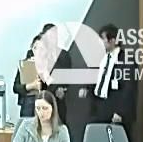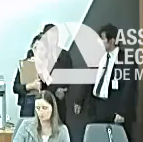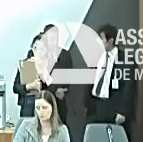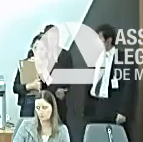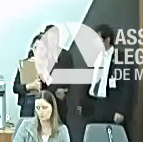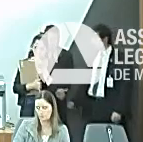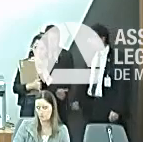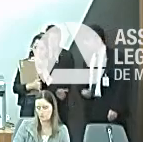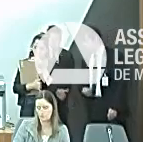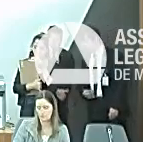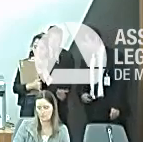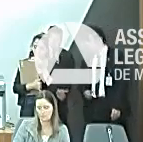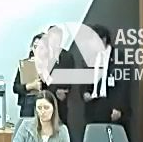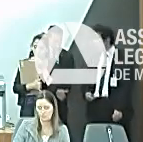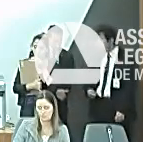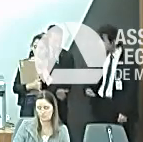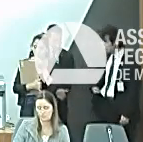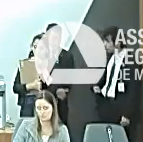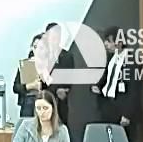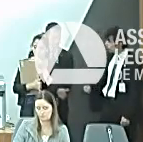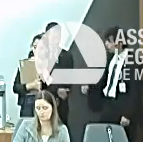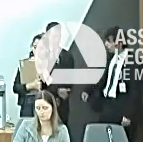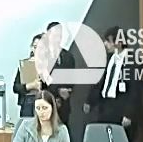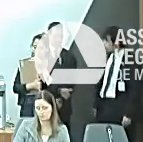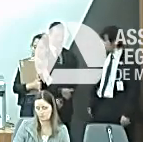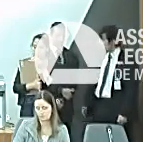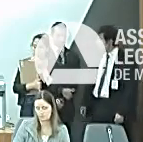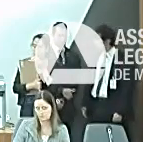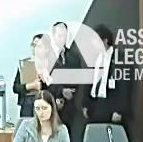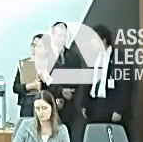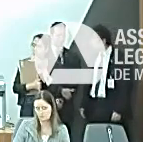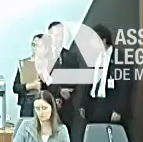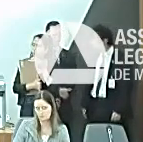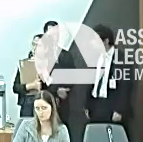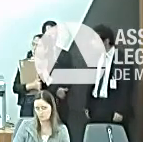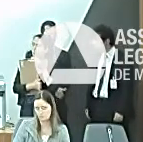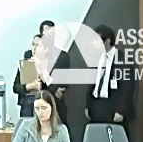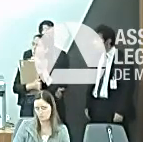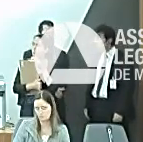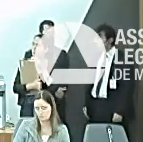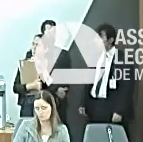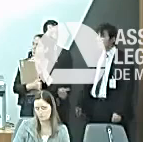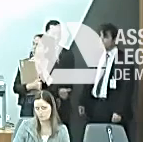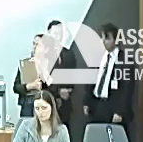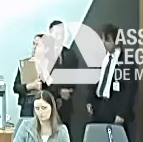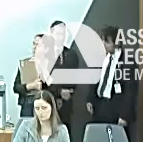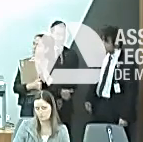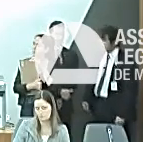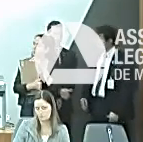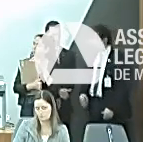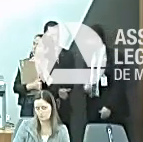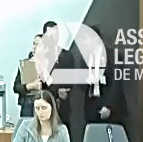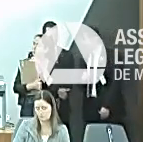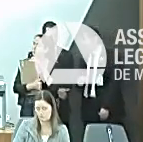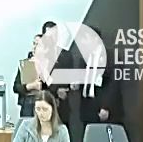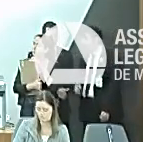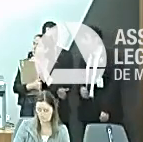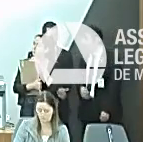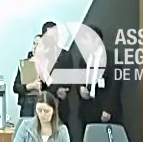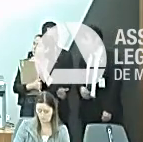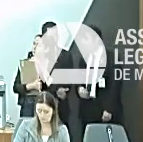agradece a presença das seguintes autoridades que já se encontram à mesa dos trabalhos do doutor gustavo